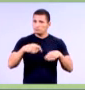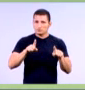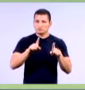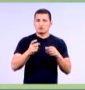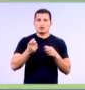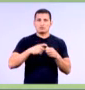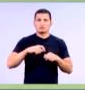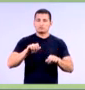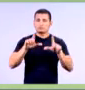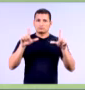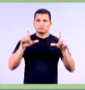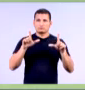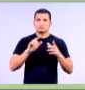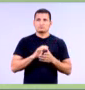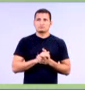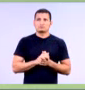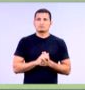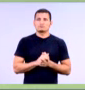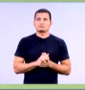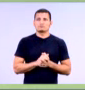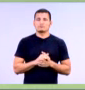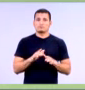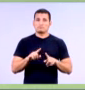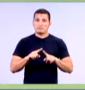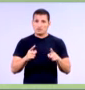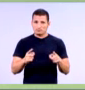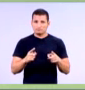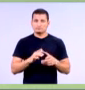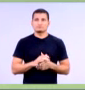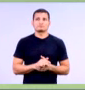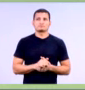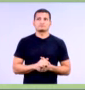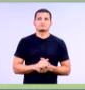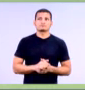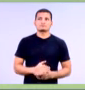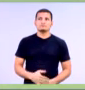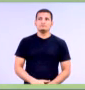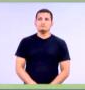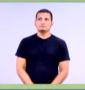retornar. Em contrapartida,